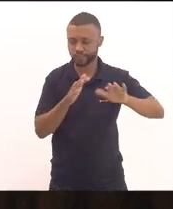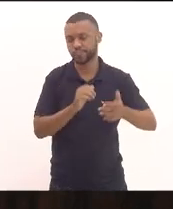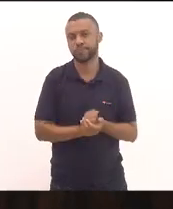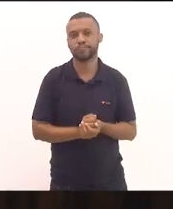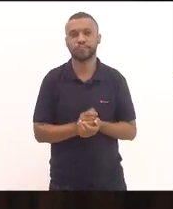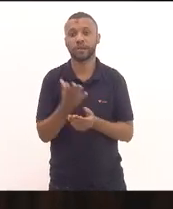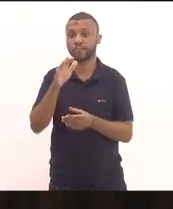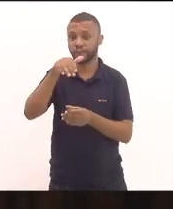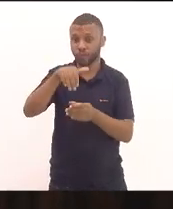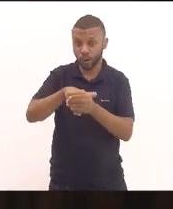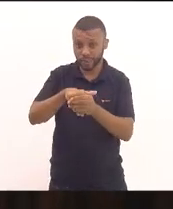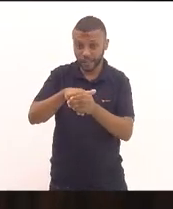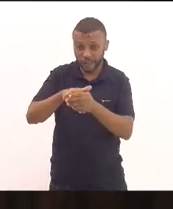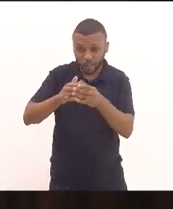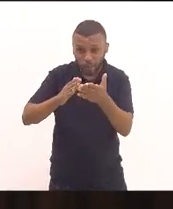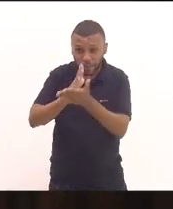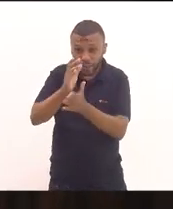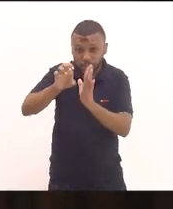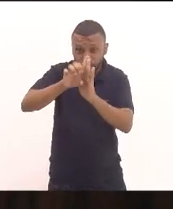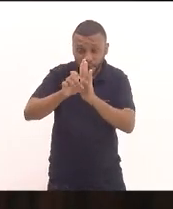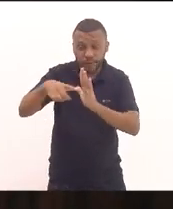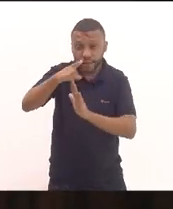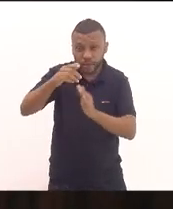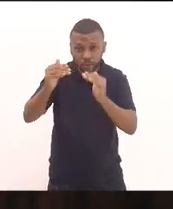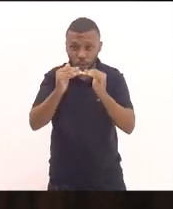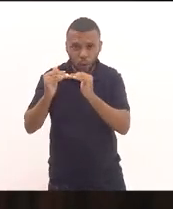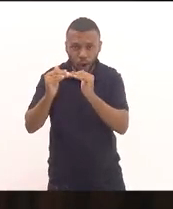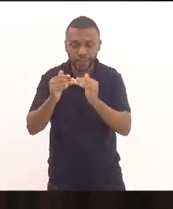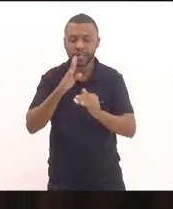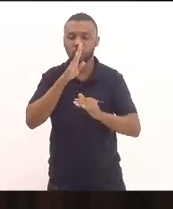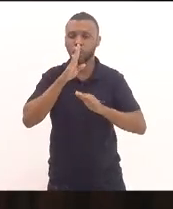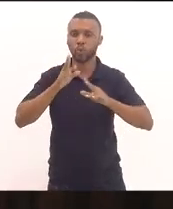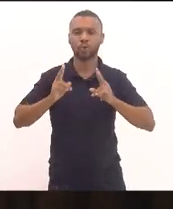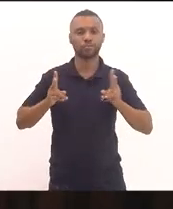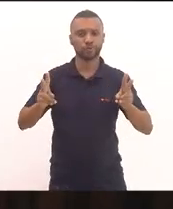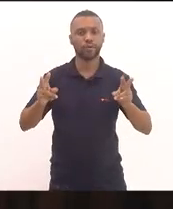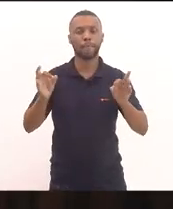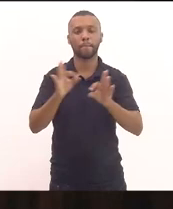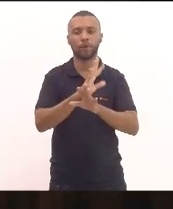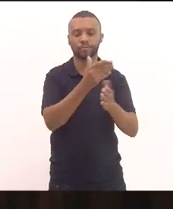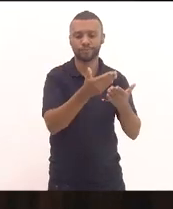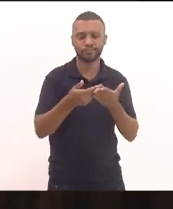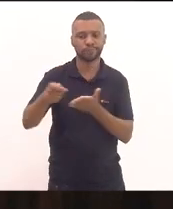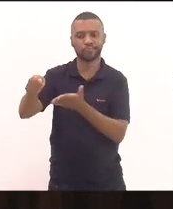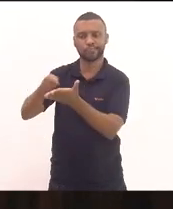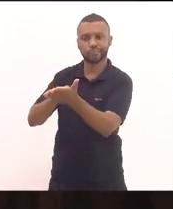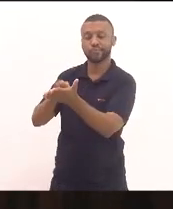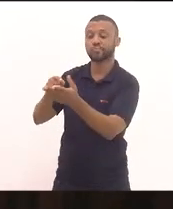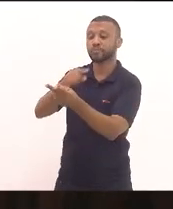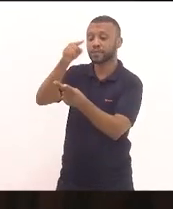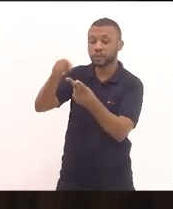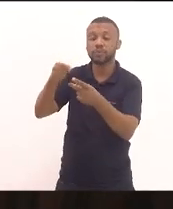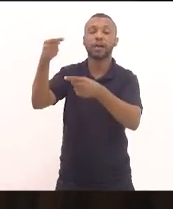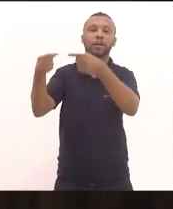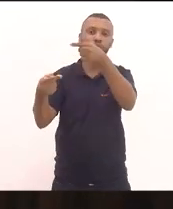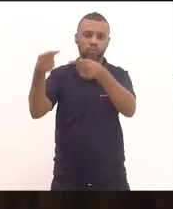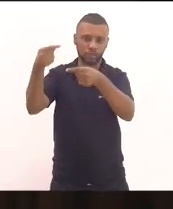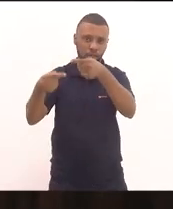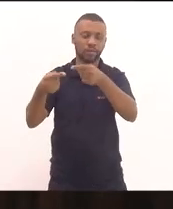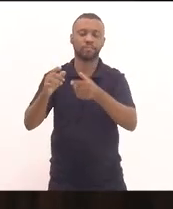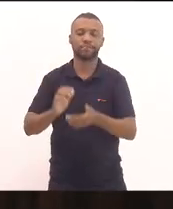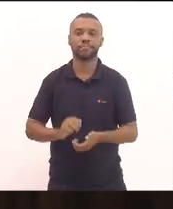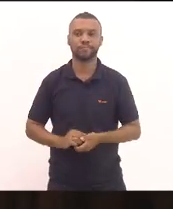Em votação, o projeto assim emendado. Senhores que aprovam, permaneçam como estão, aprovado. Vai a redação do vencido para a segunda discussão.